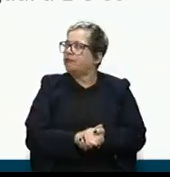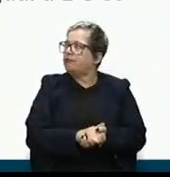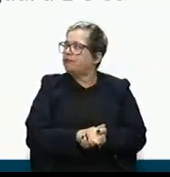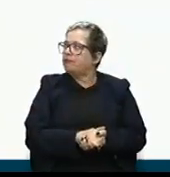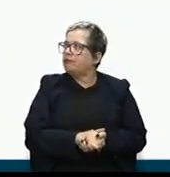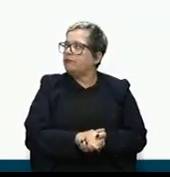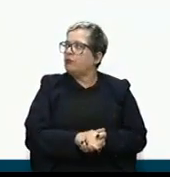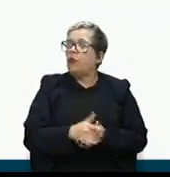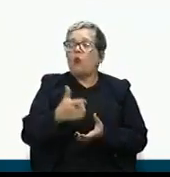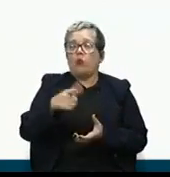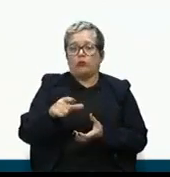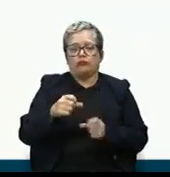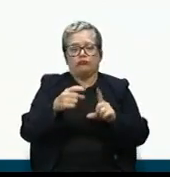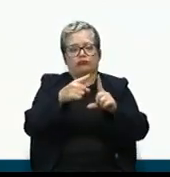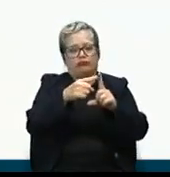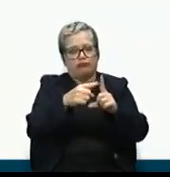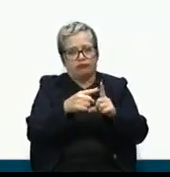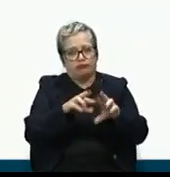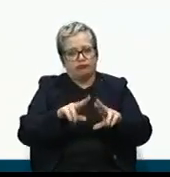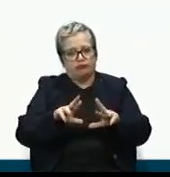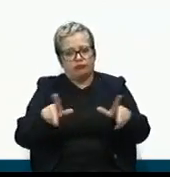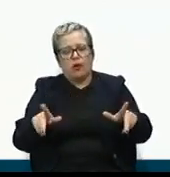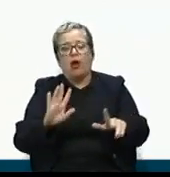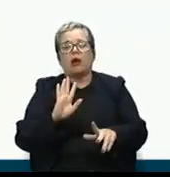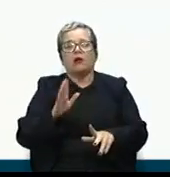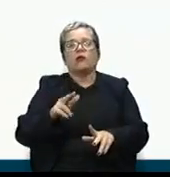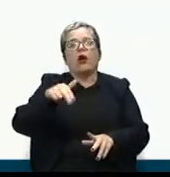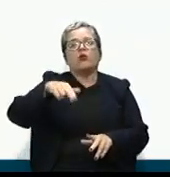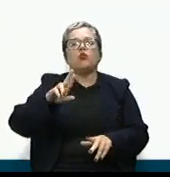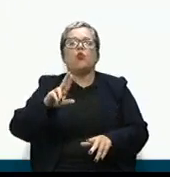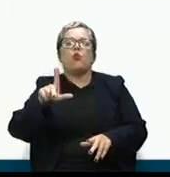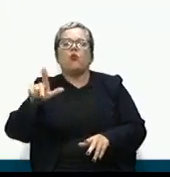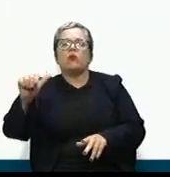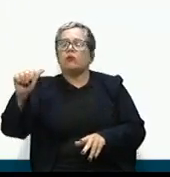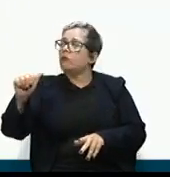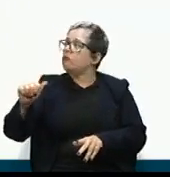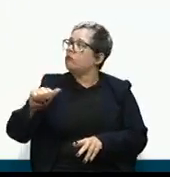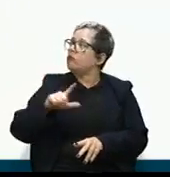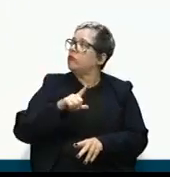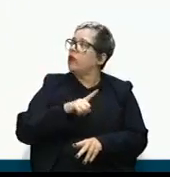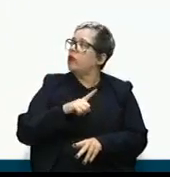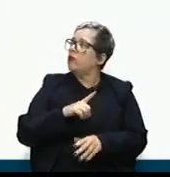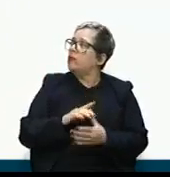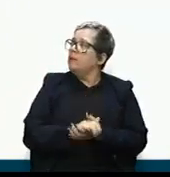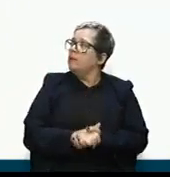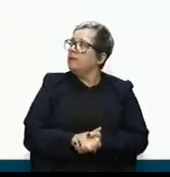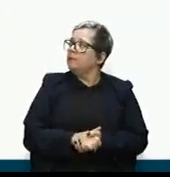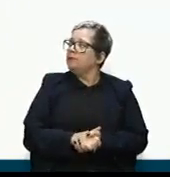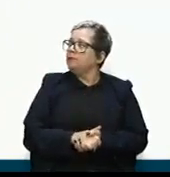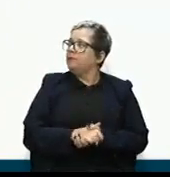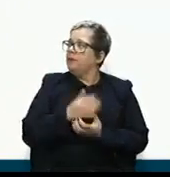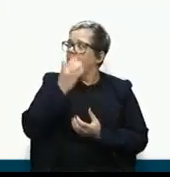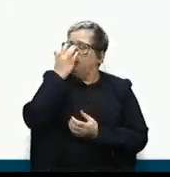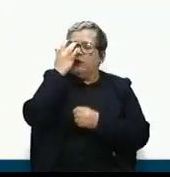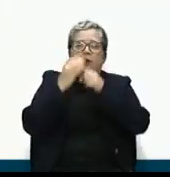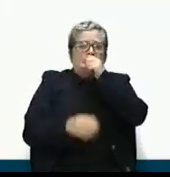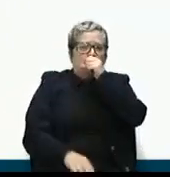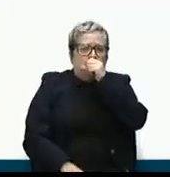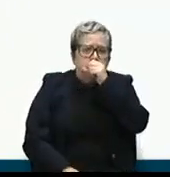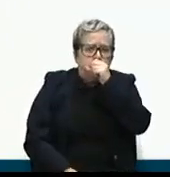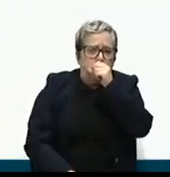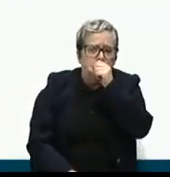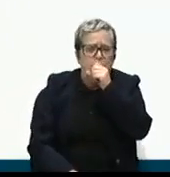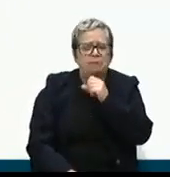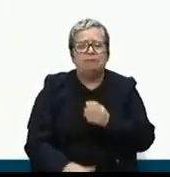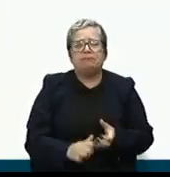vamos ver outros tipos. Já a matriz nula. Quando nós falamos de matriz nula, aí nós não precisamos